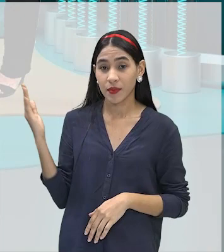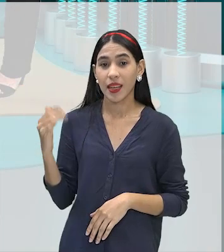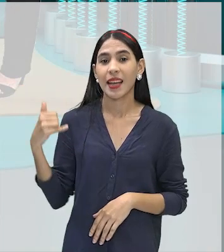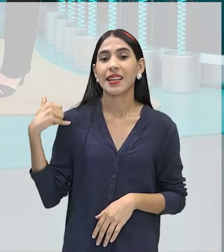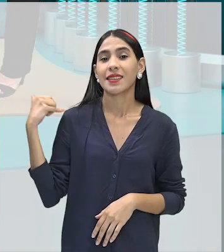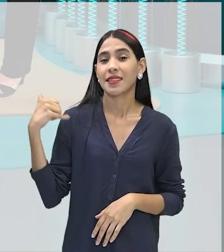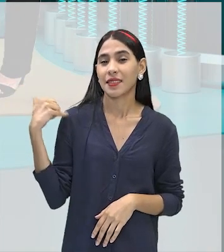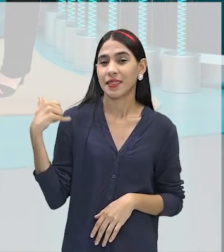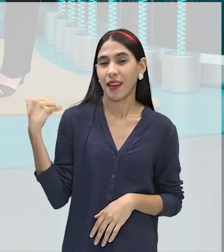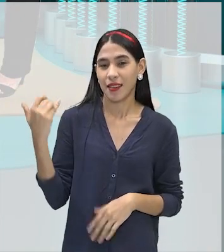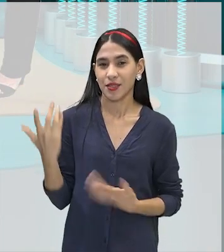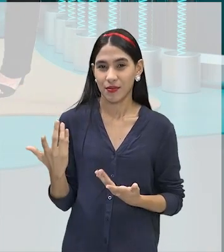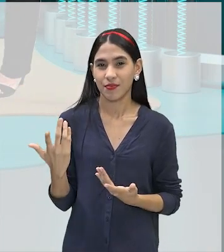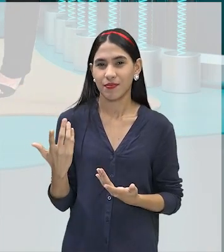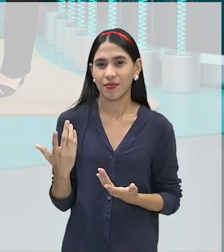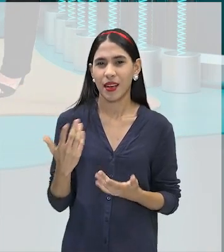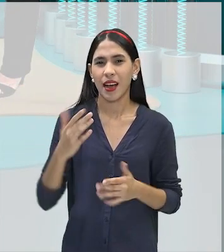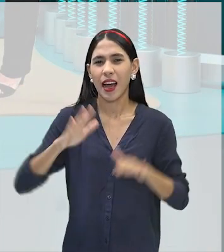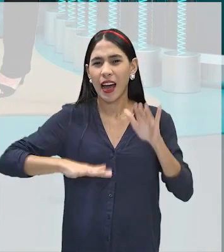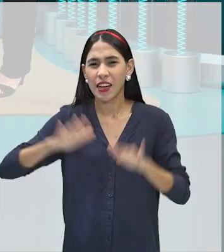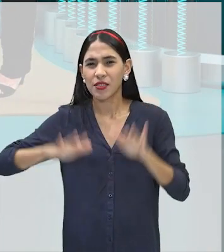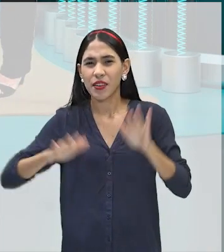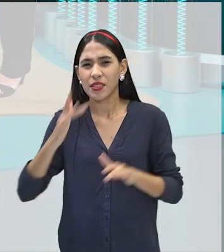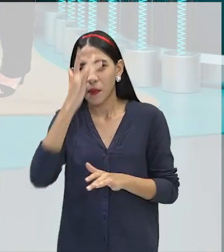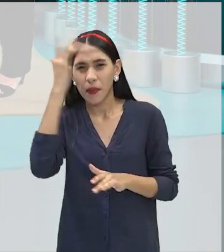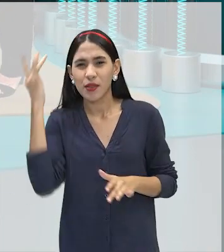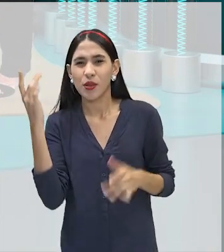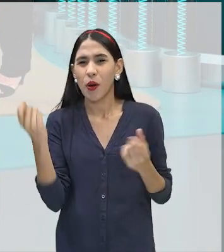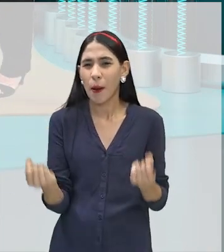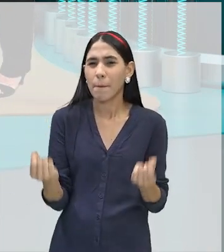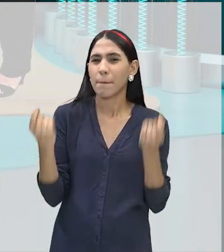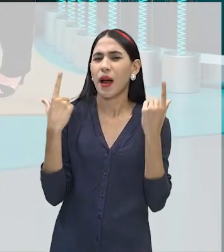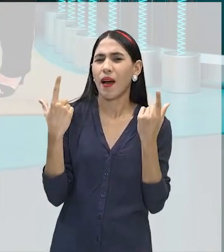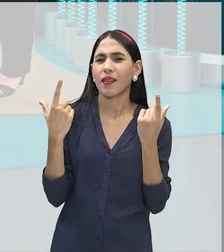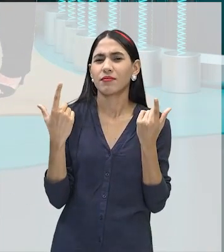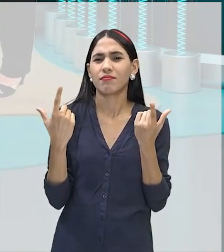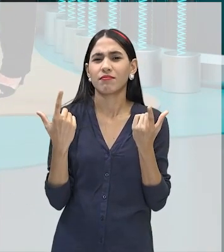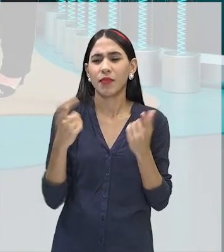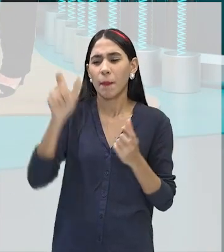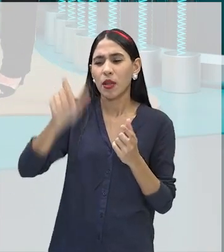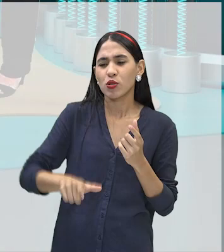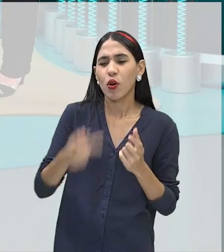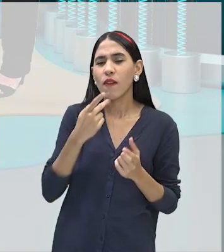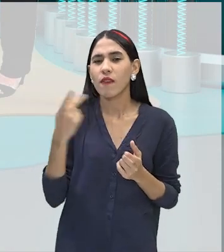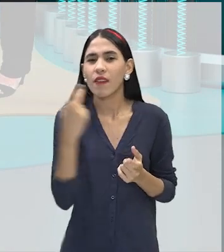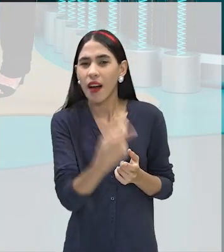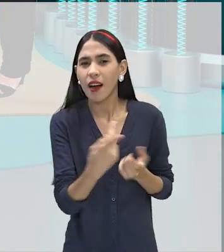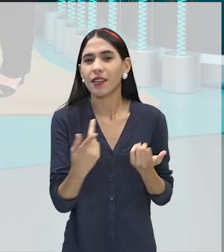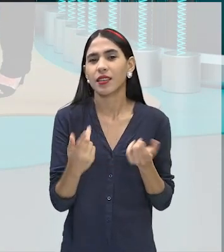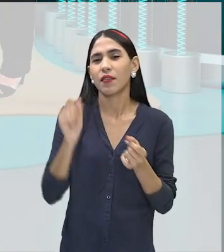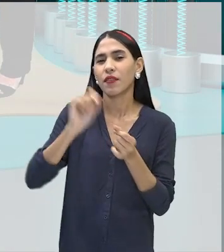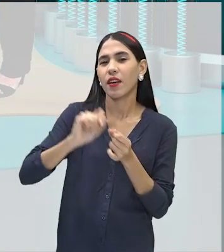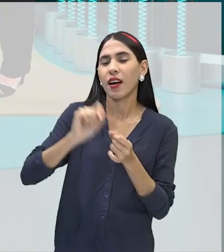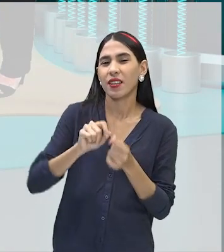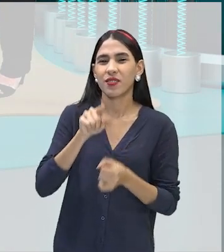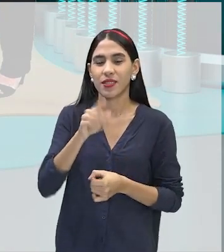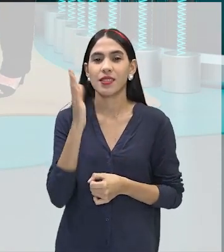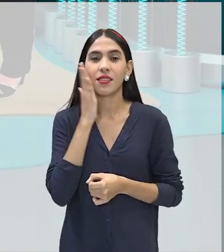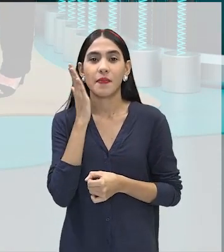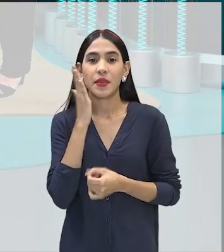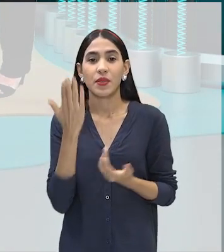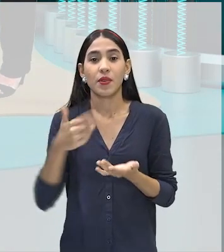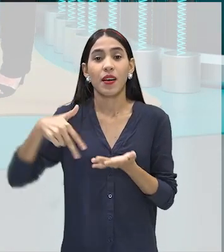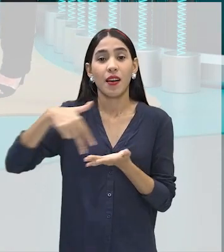idade. Tem muita gente que ainda se incomoda, né, com o que o outro faz, com o que o outro fala. E vocês sabiam que